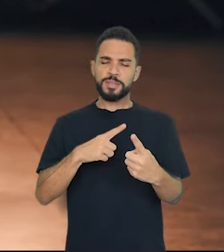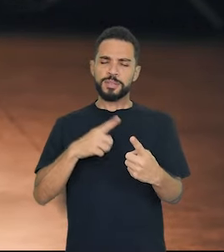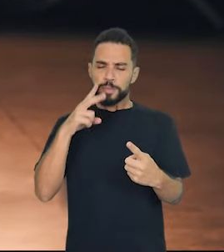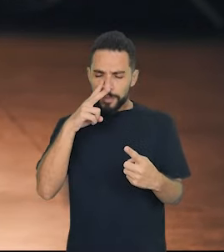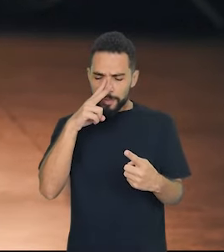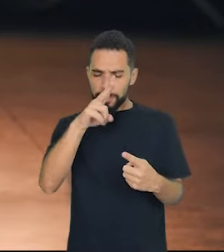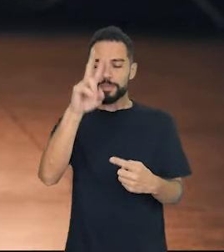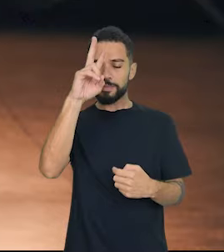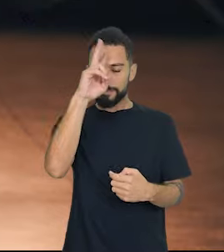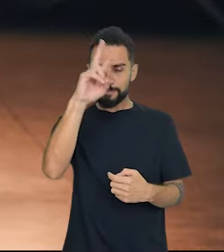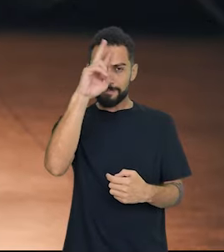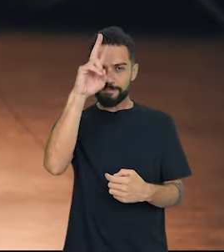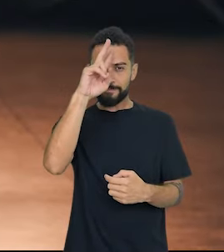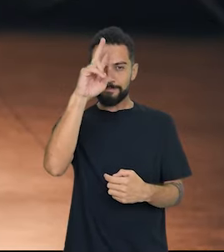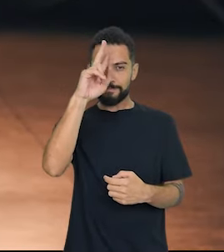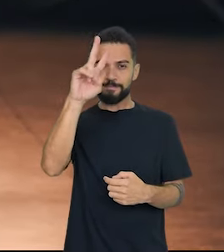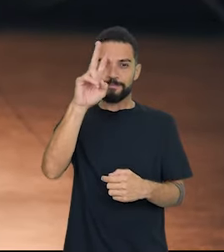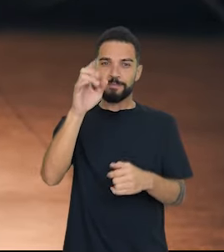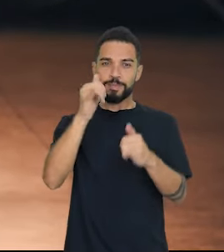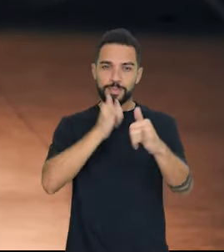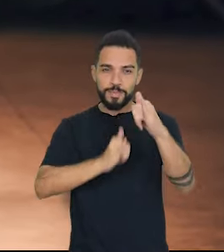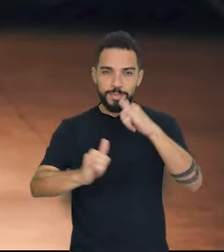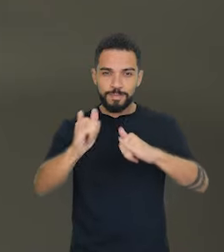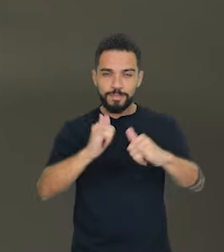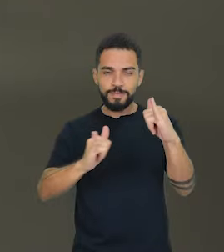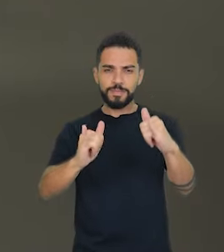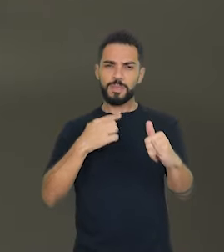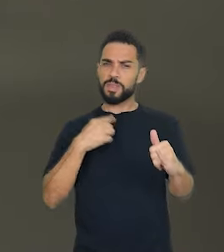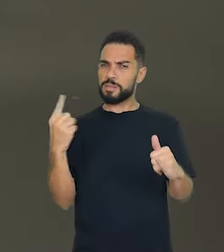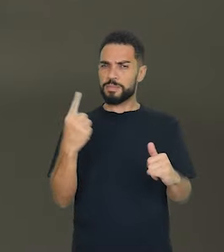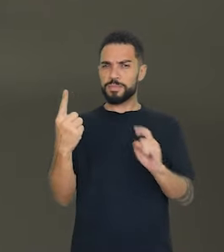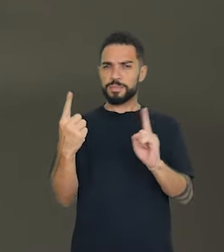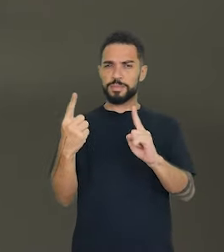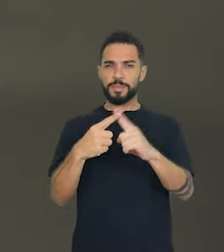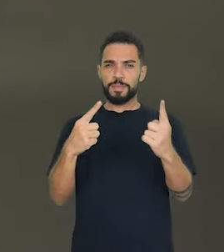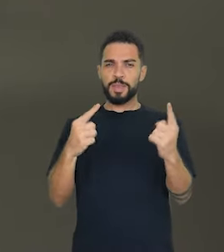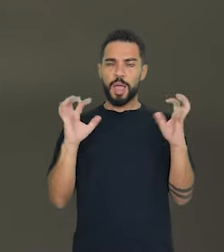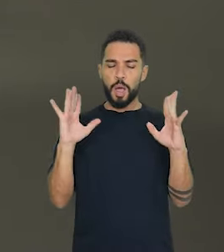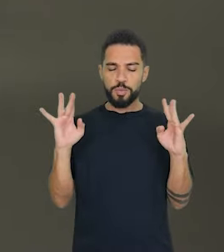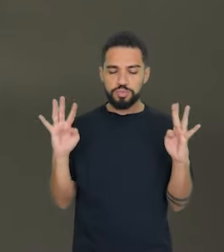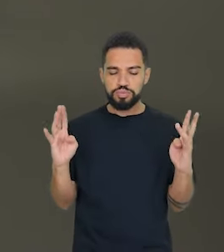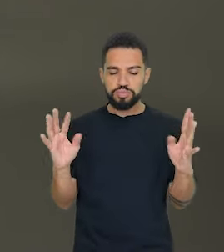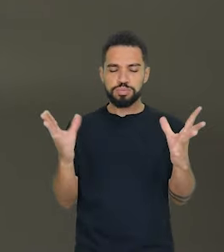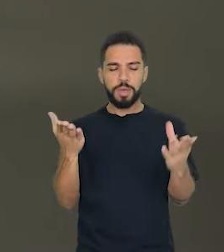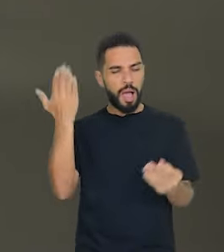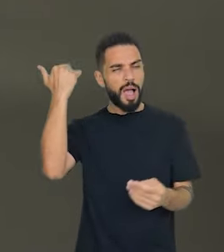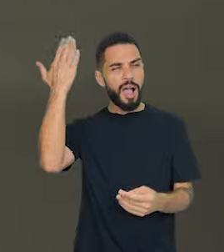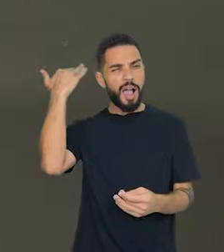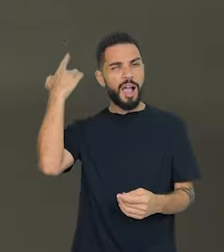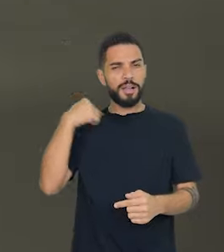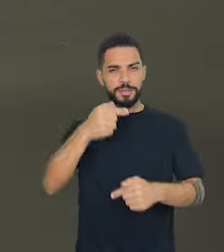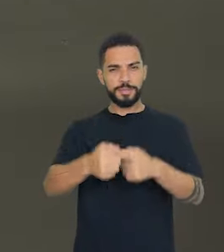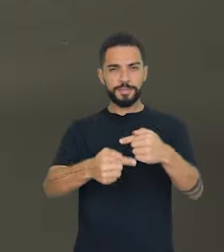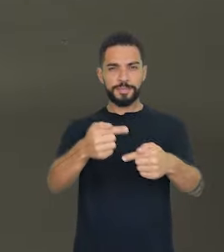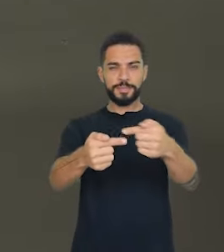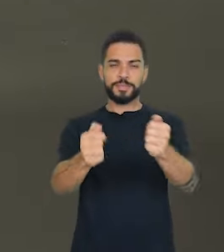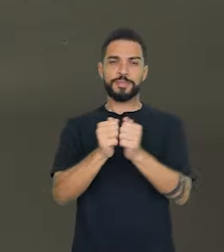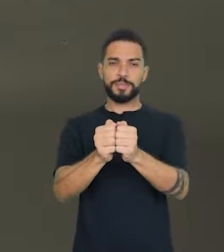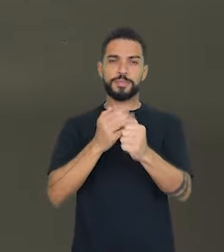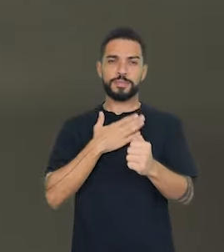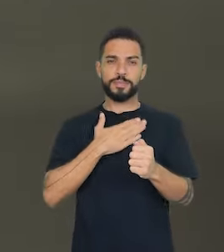uma história que carrego no ar. Não sou só eu, são tantos que vieram antes, que geraram